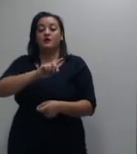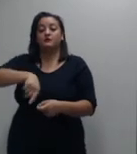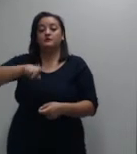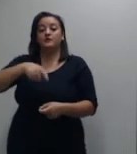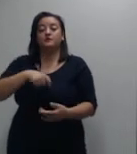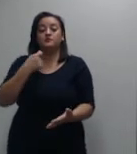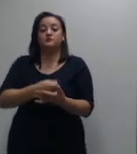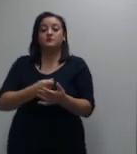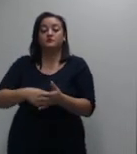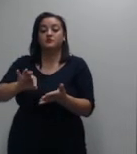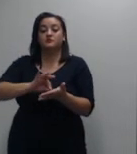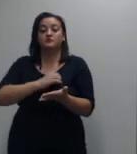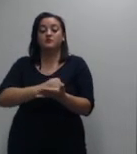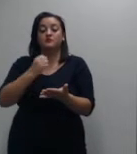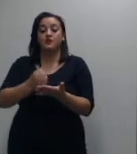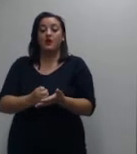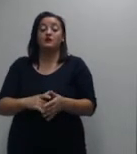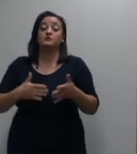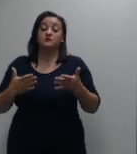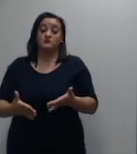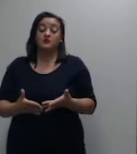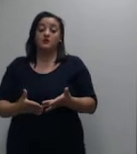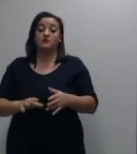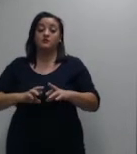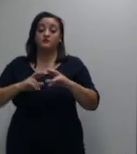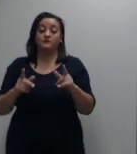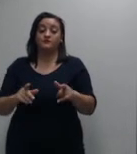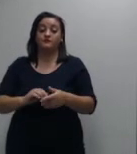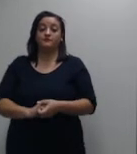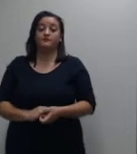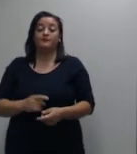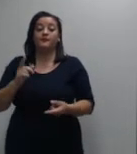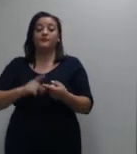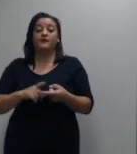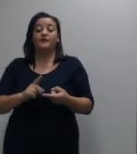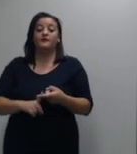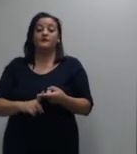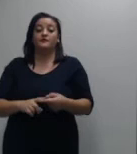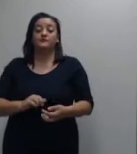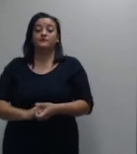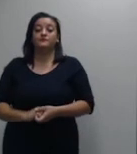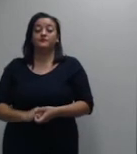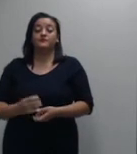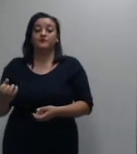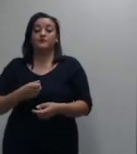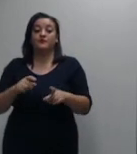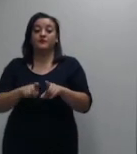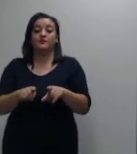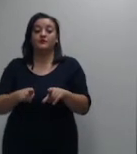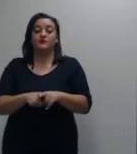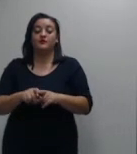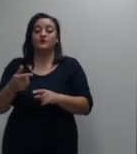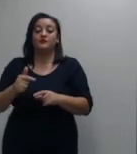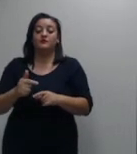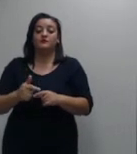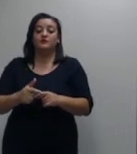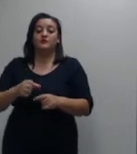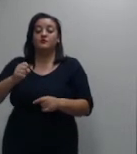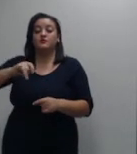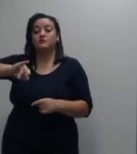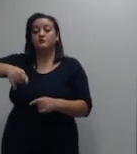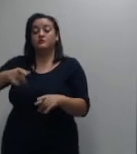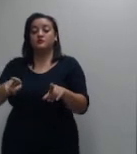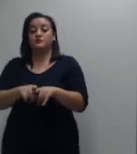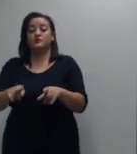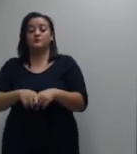contratual assumida assim diversamente do que a parte requerida pretende não complete os períodos mais notícias